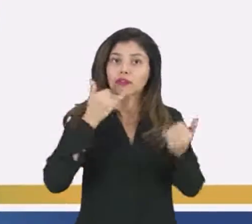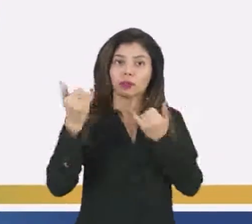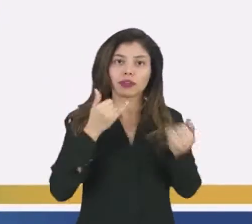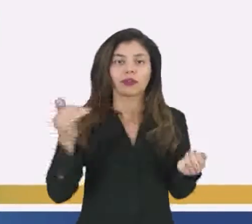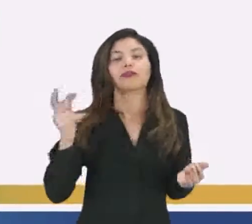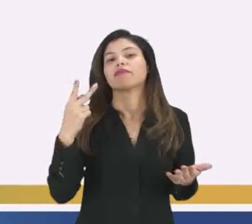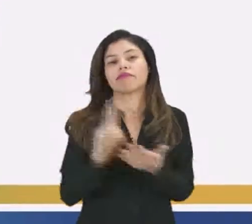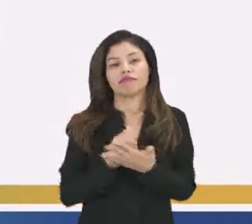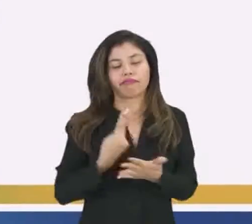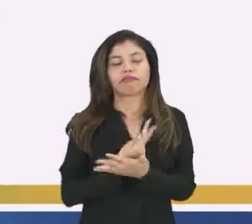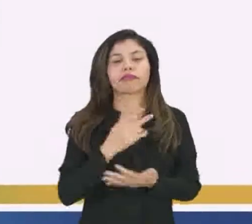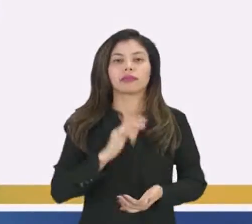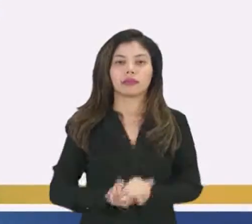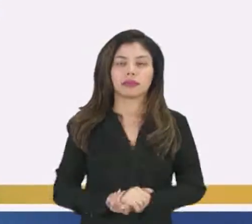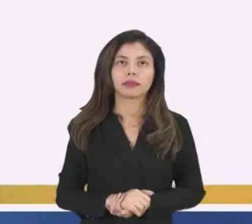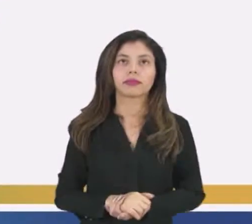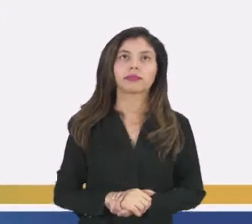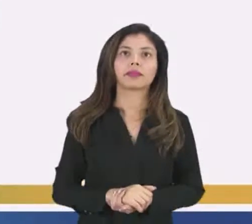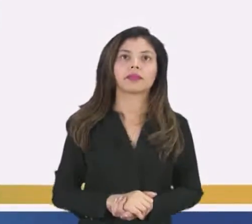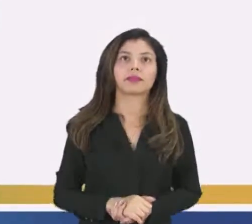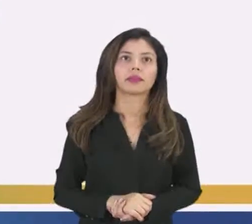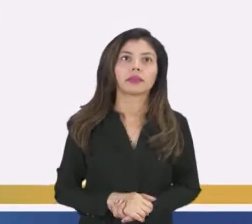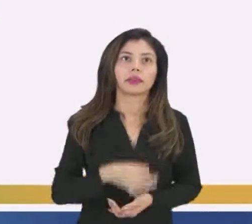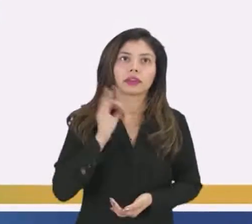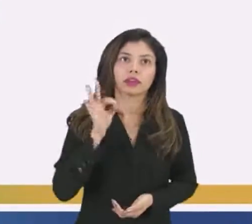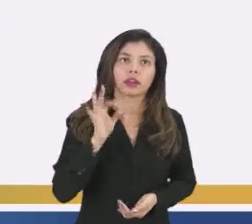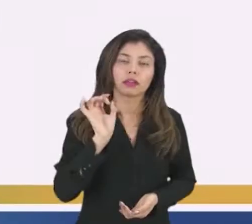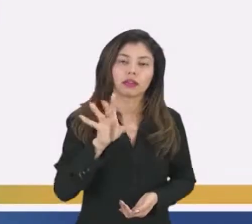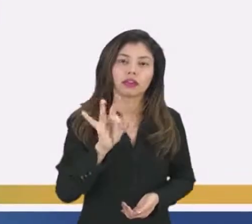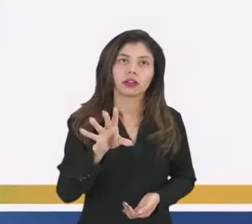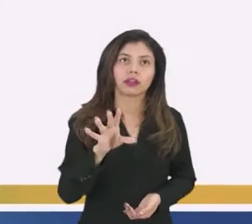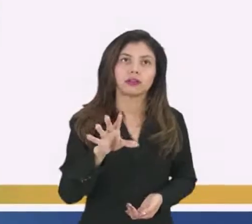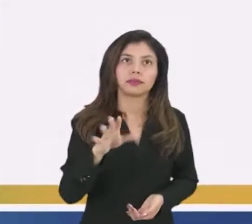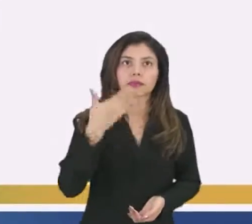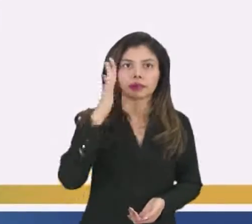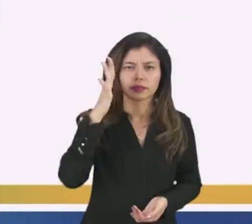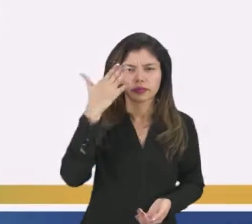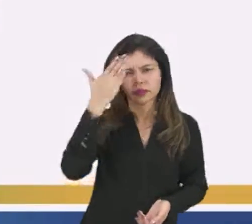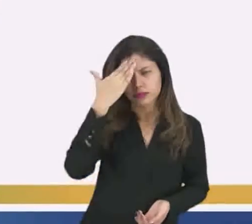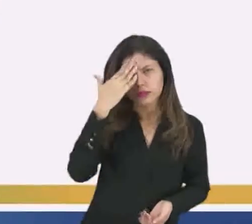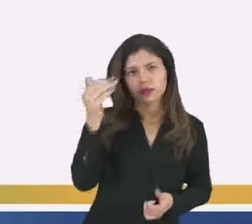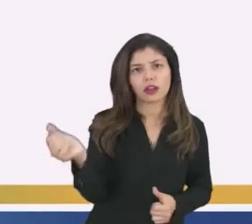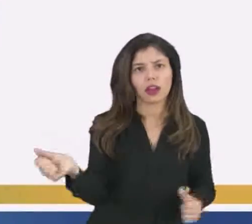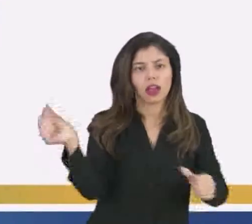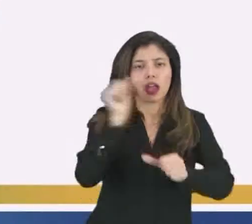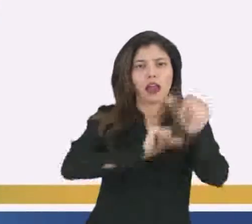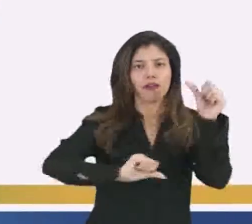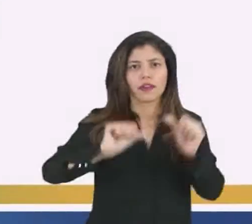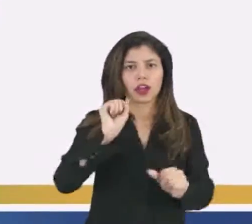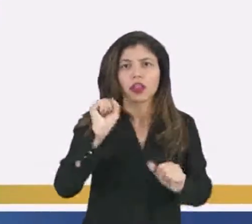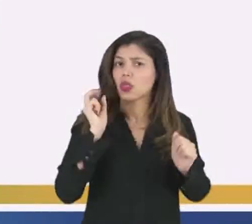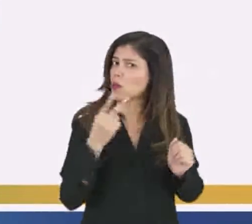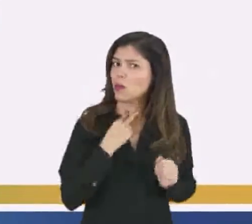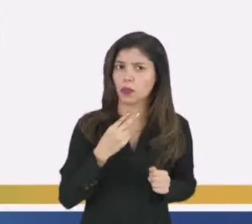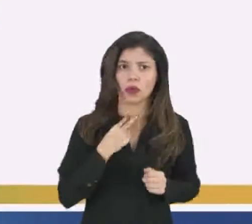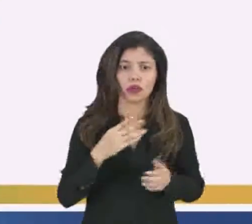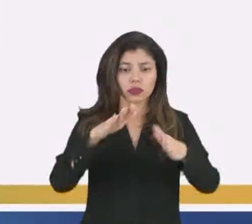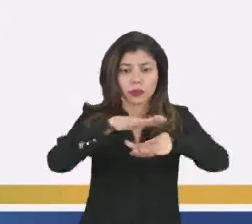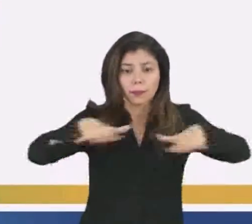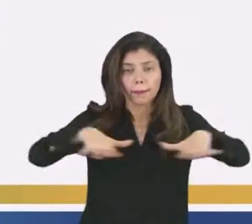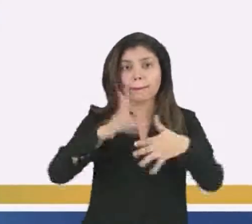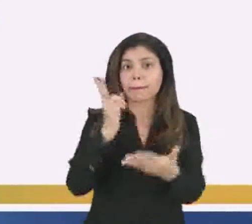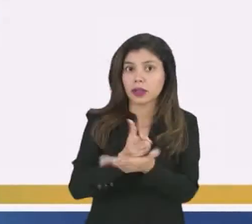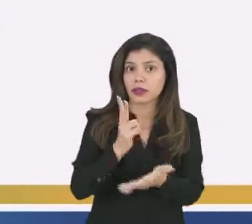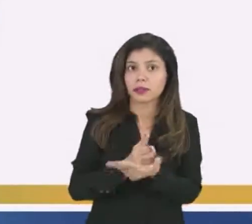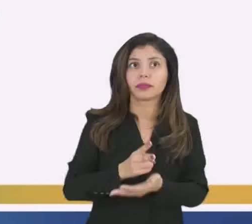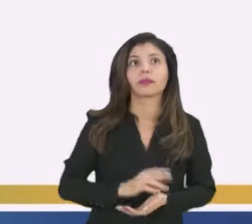da questão não conduz com a definição. Certo? É só você ter essa noção aqui de reta reversa. Elas não podem estar no mesmo plano.